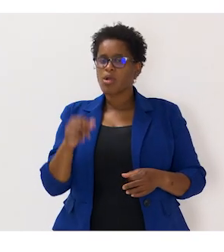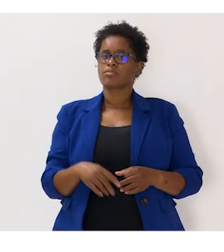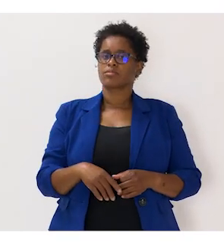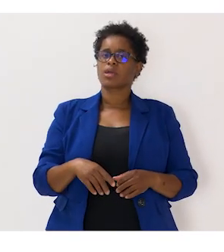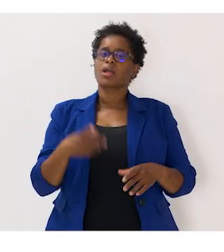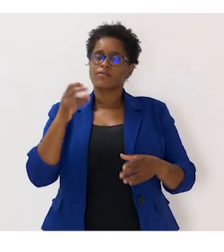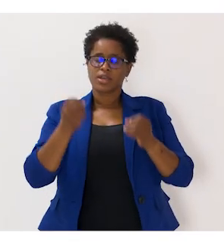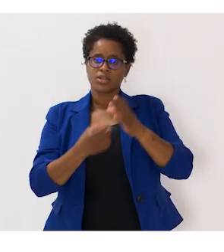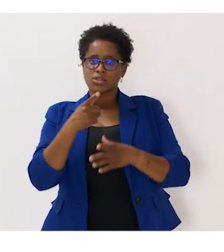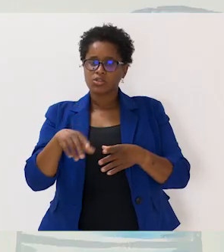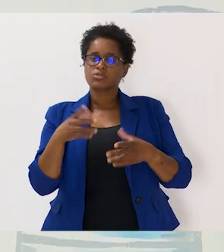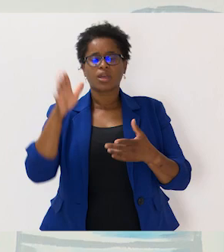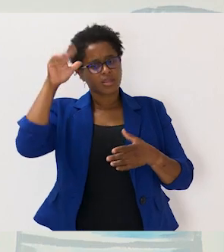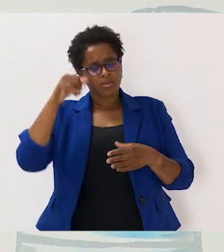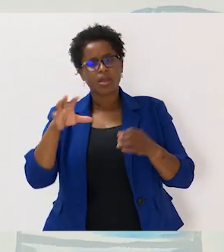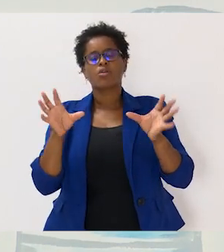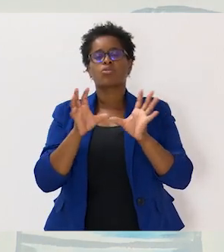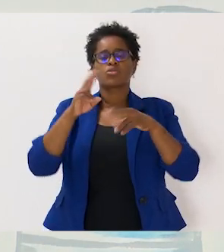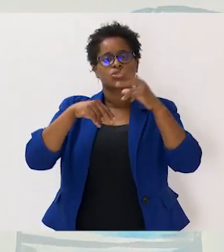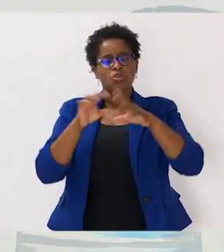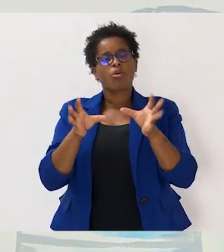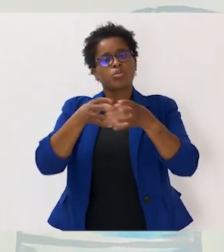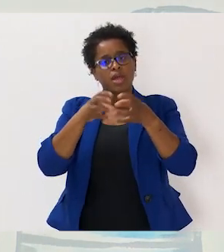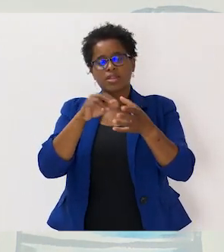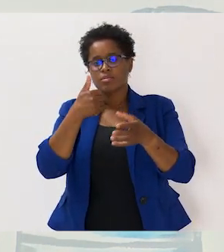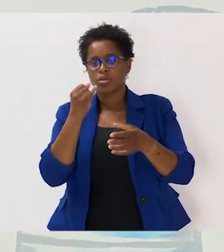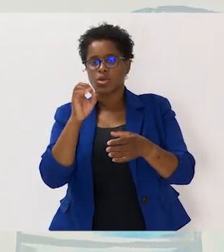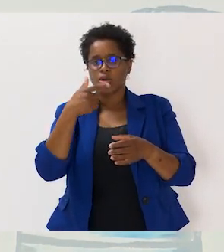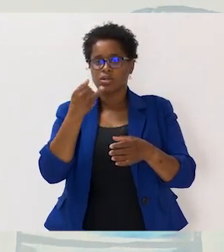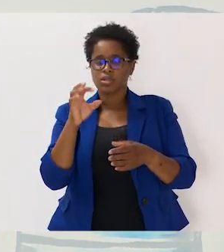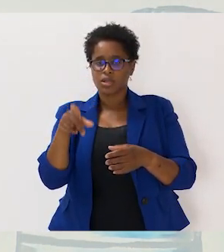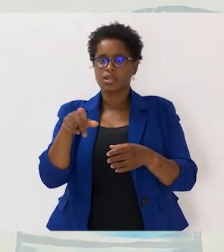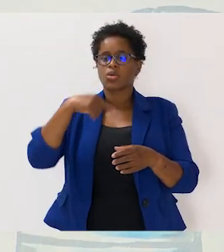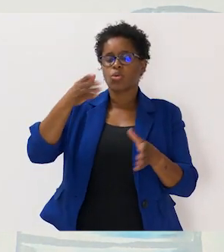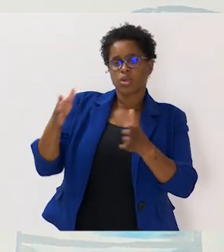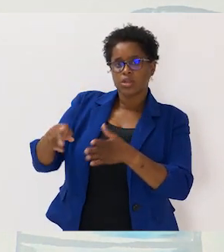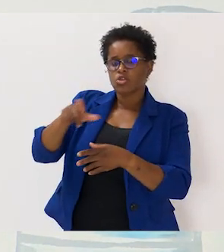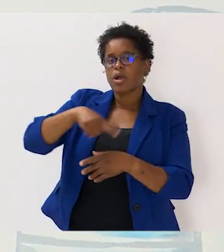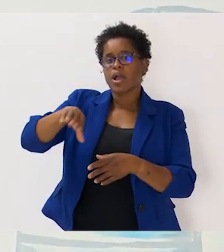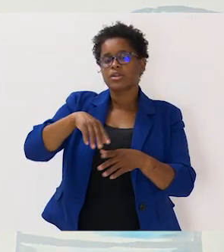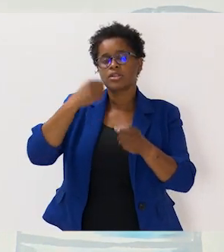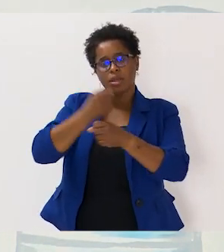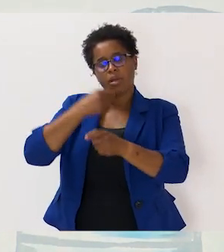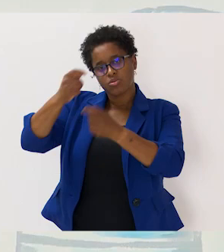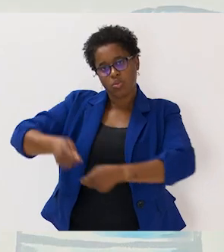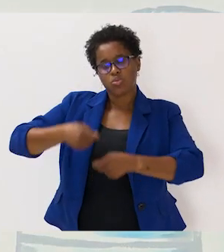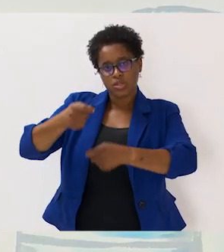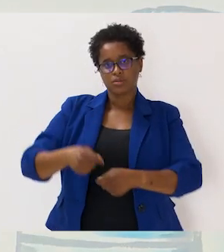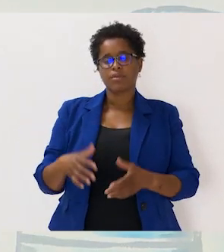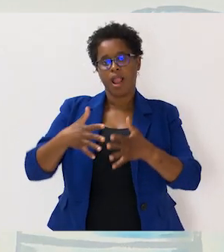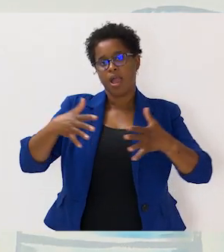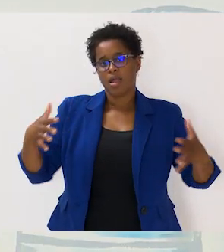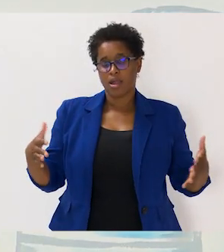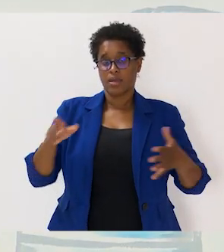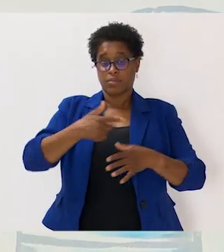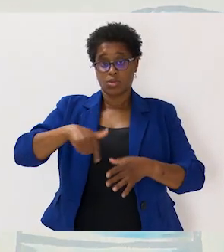uma comunidade biótica ali. E do outro ali, aqui nós temos uma área de cultivo, uma área alagada